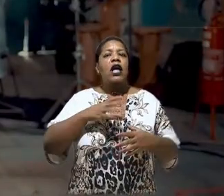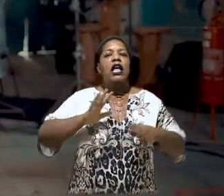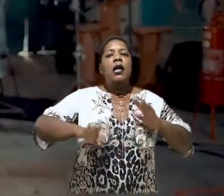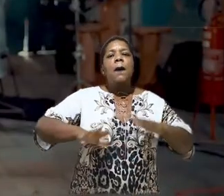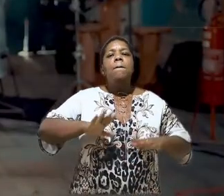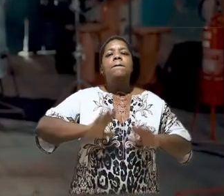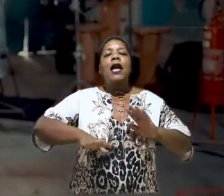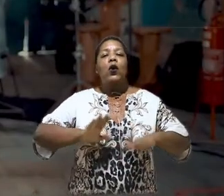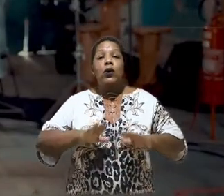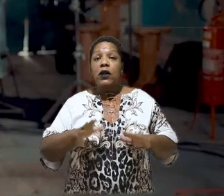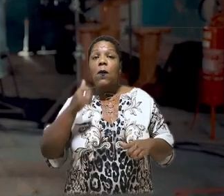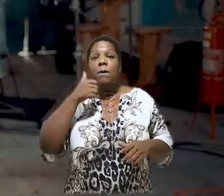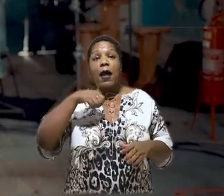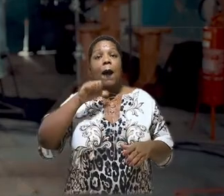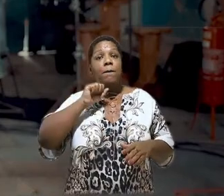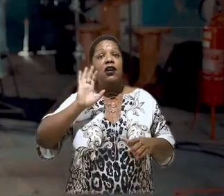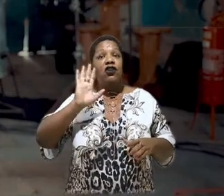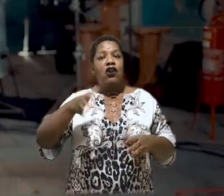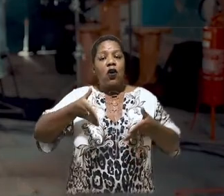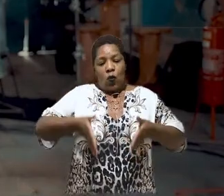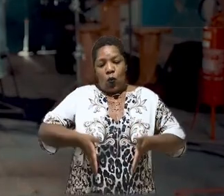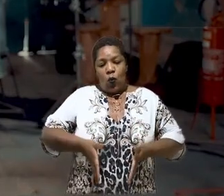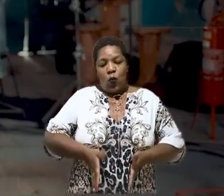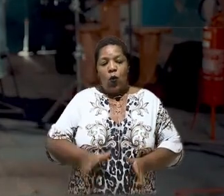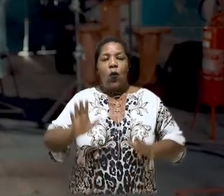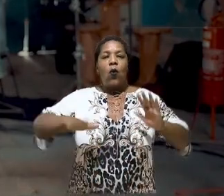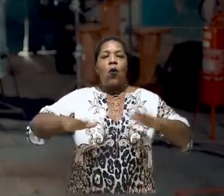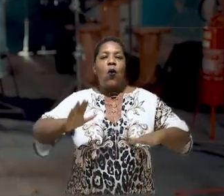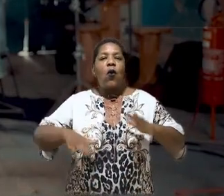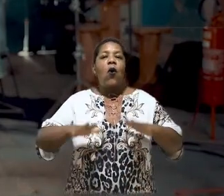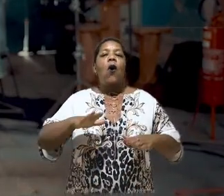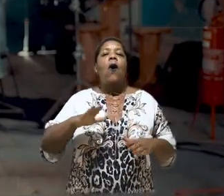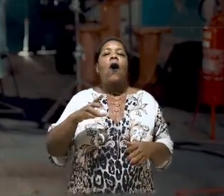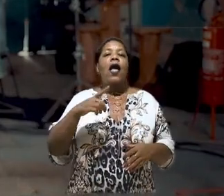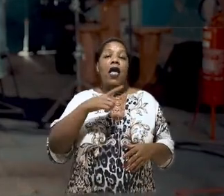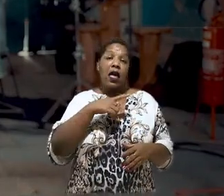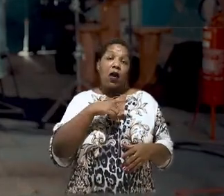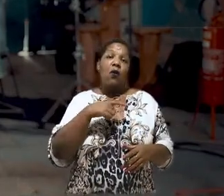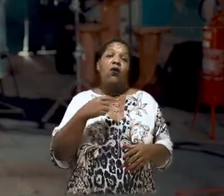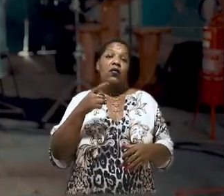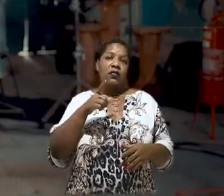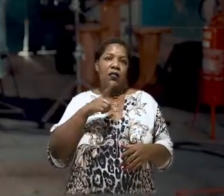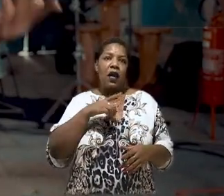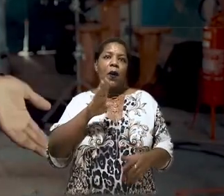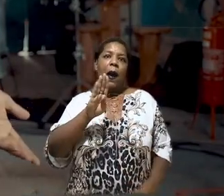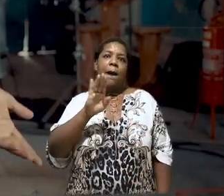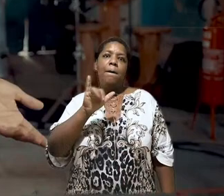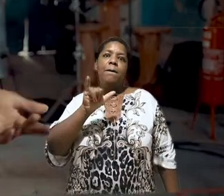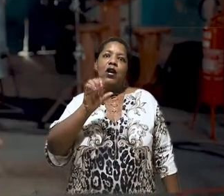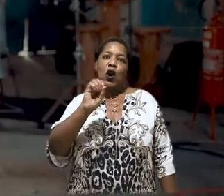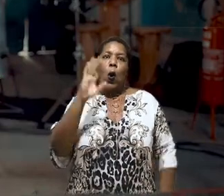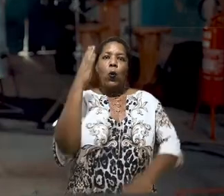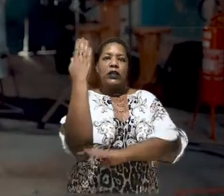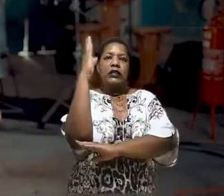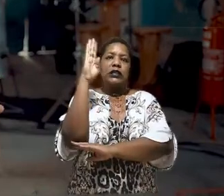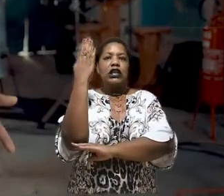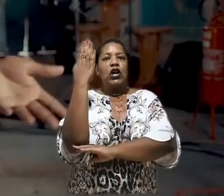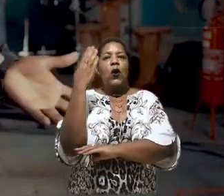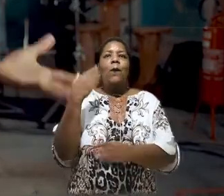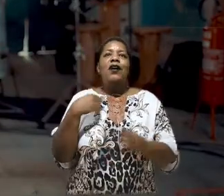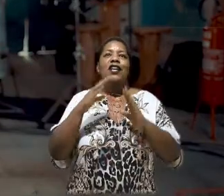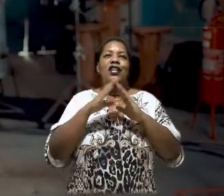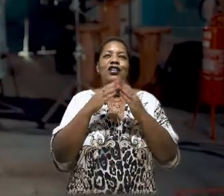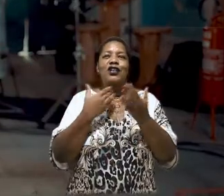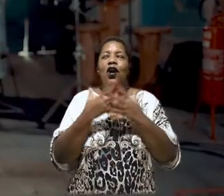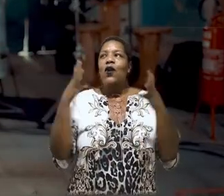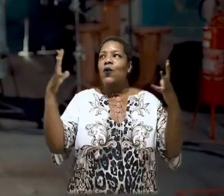de ritmos percussivos minha mãe me trouxe ao mundo já ouvindo ali os batuques do bloco afro akomabu eu tenho a Beyoncé como escola tem que